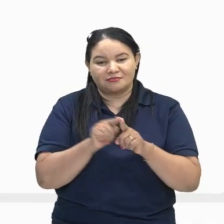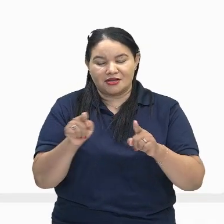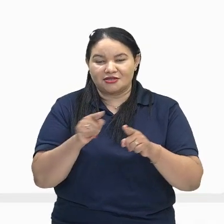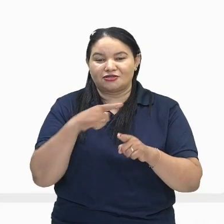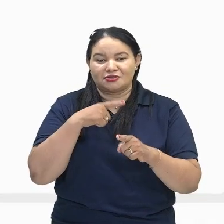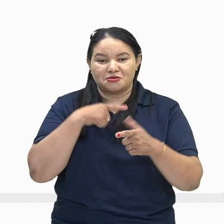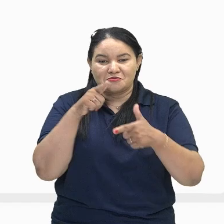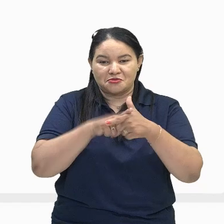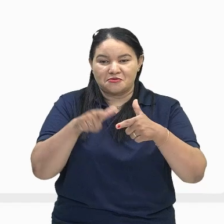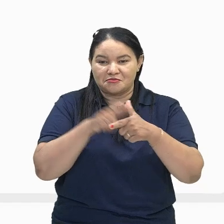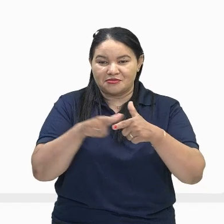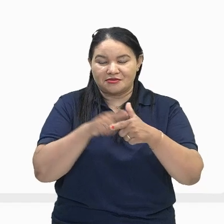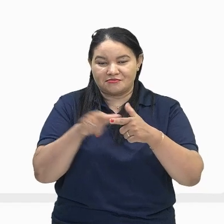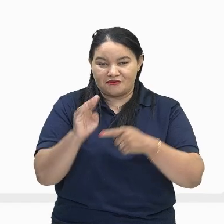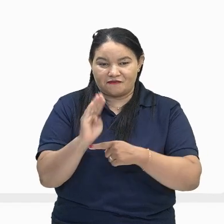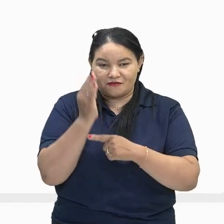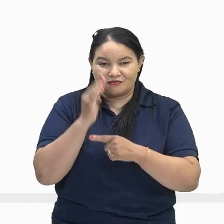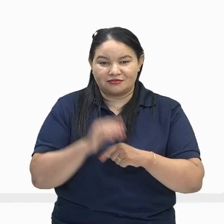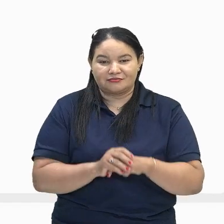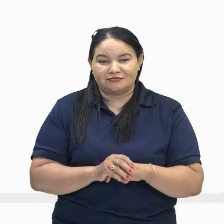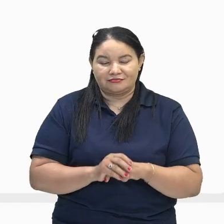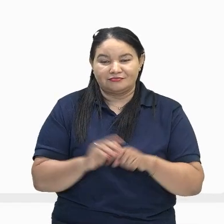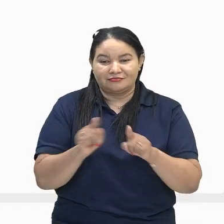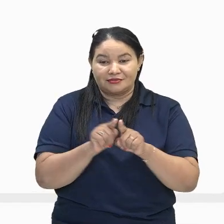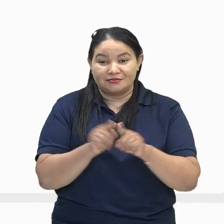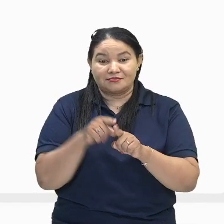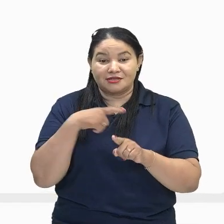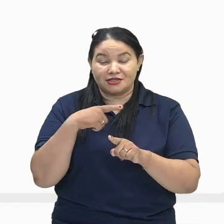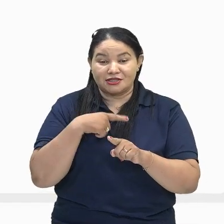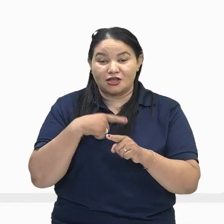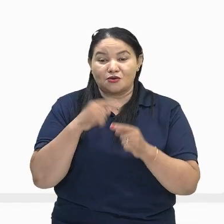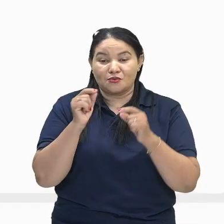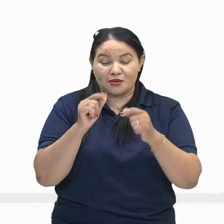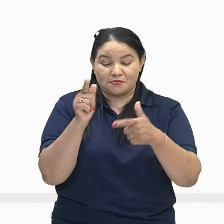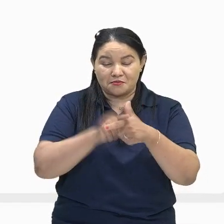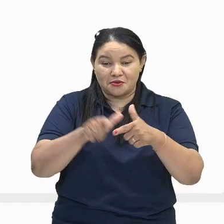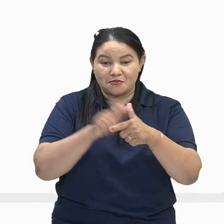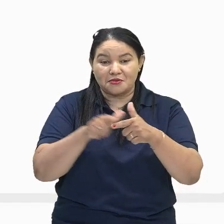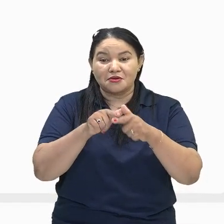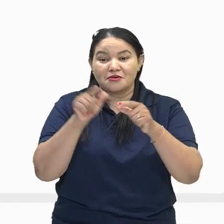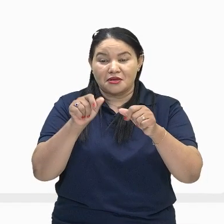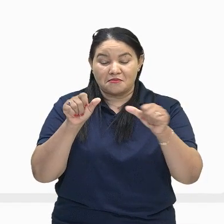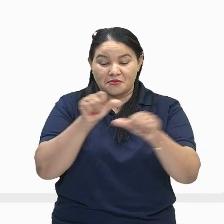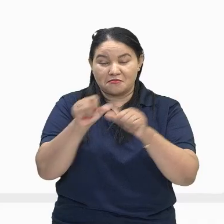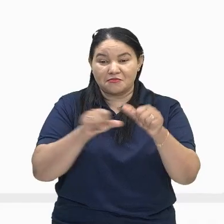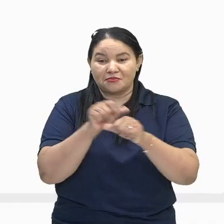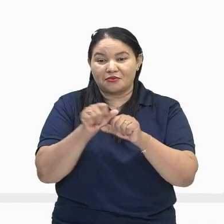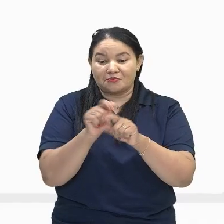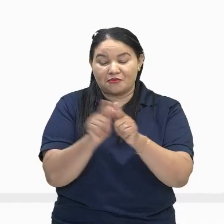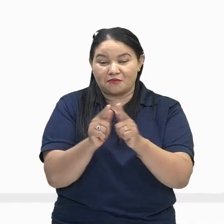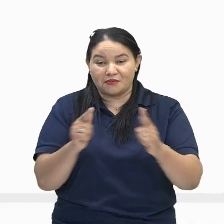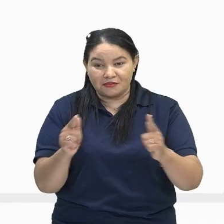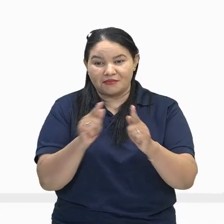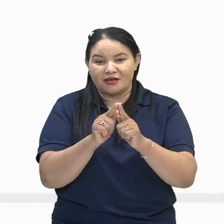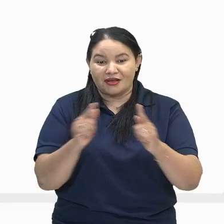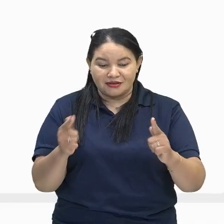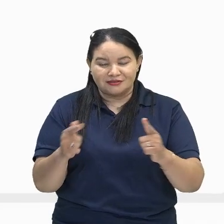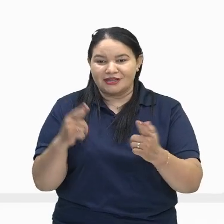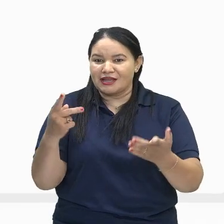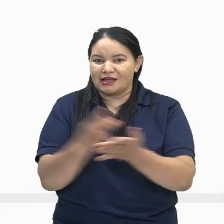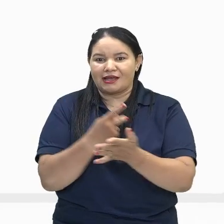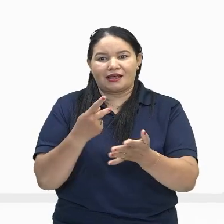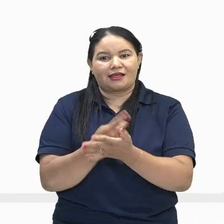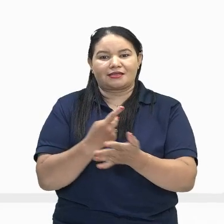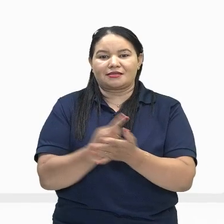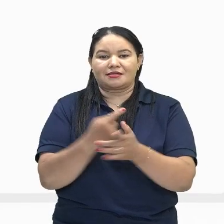problemas. Apelo emocional muito forte. Temos aqui também problemas com desvios gramaticais, tanto nessa primeira parte como na